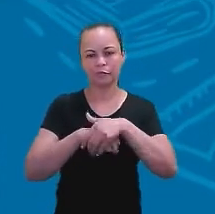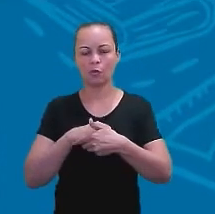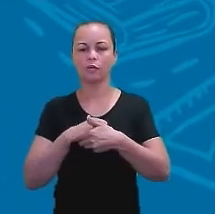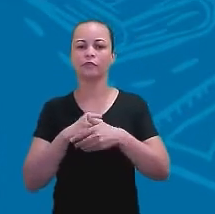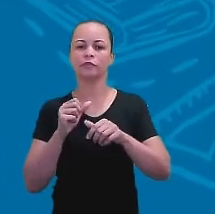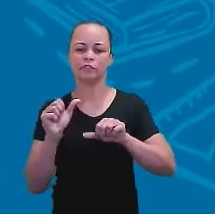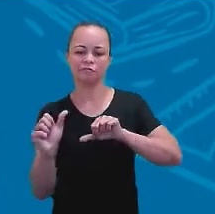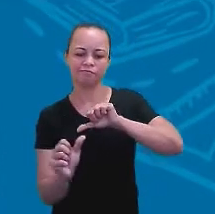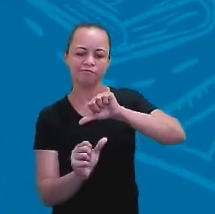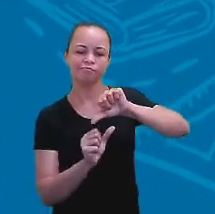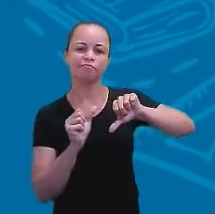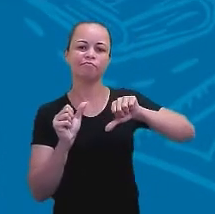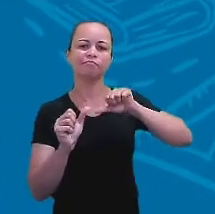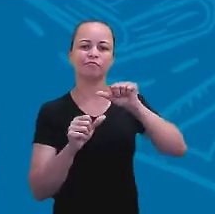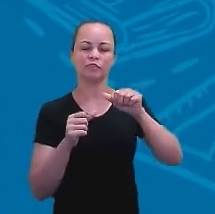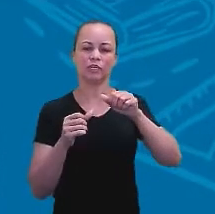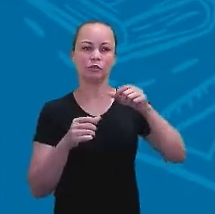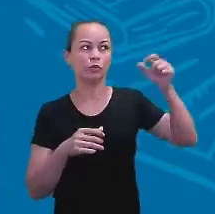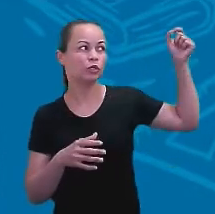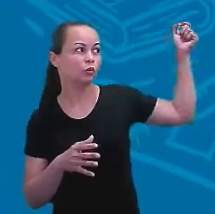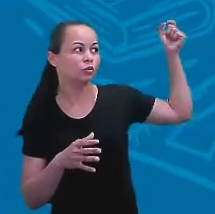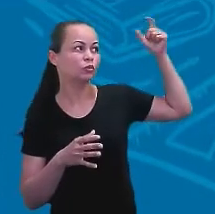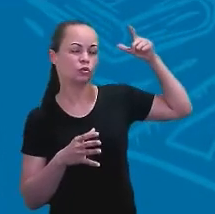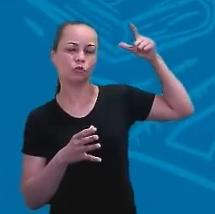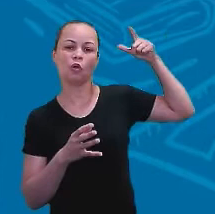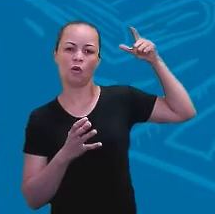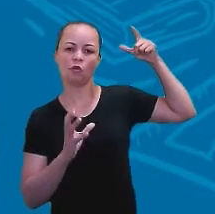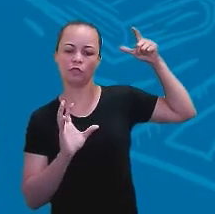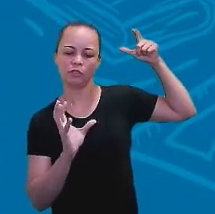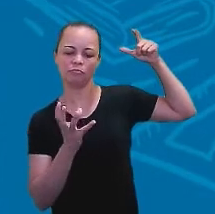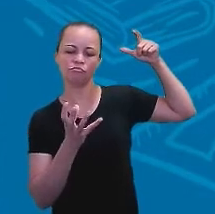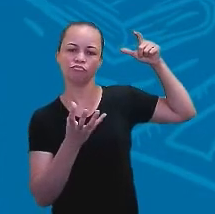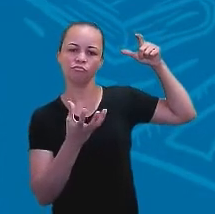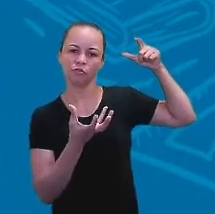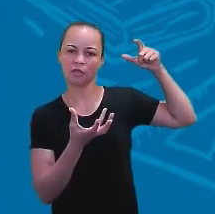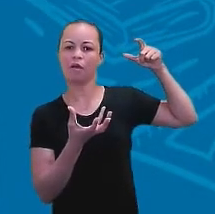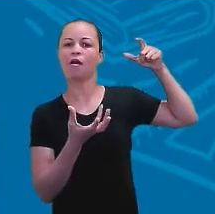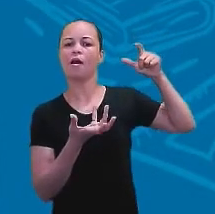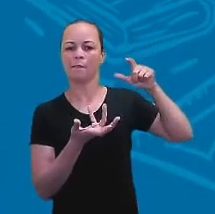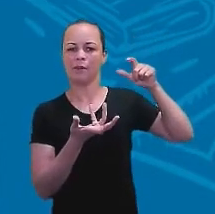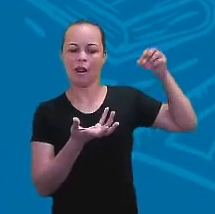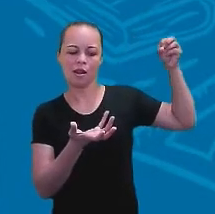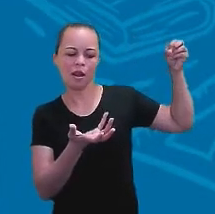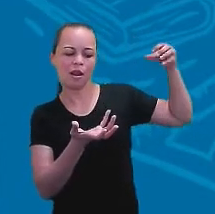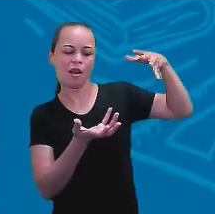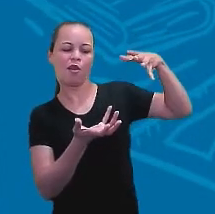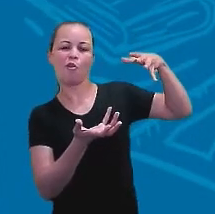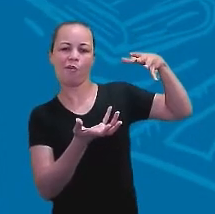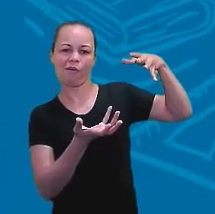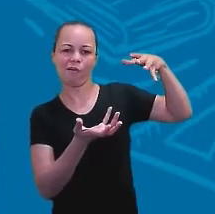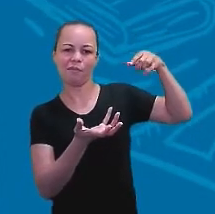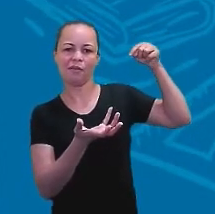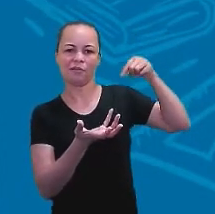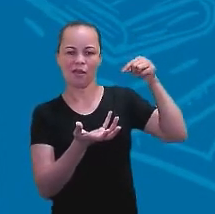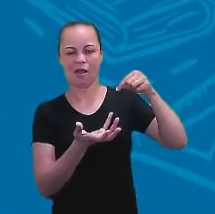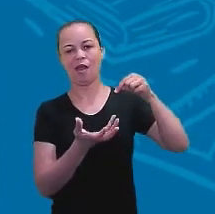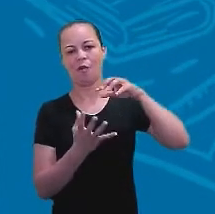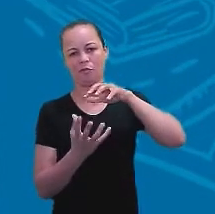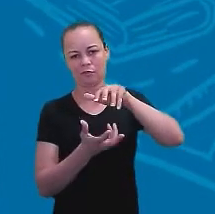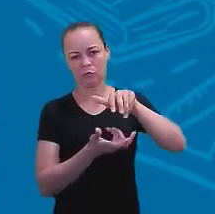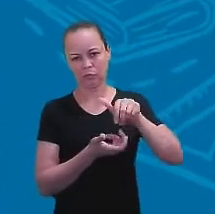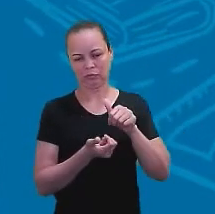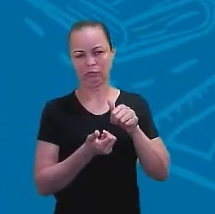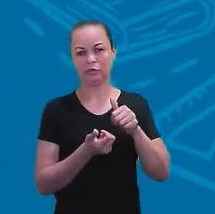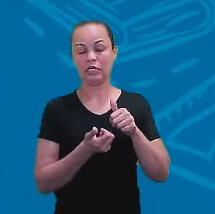vai se alternando e o sol, ele vai ter um papel fundamental aí para iluminar esse nosso planeta Terra